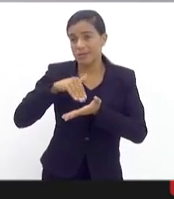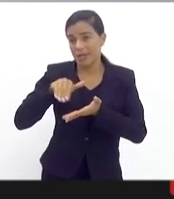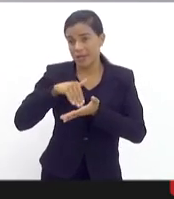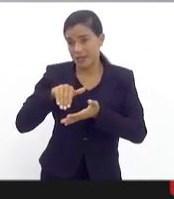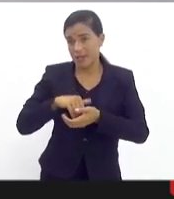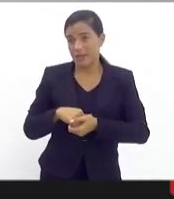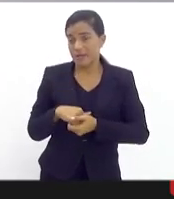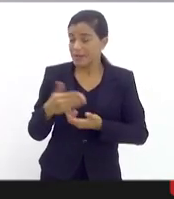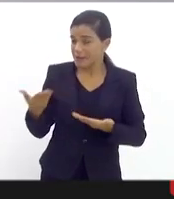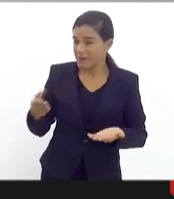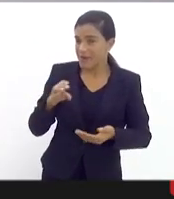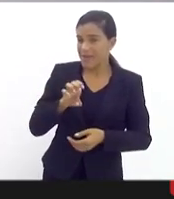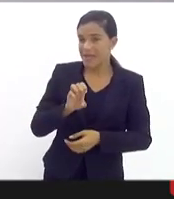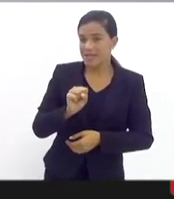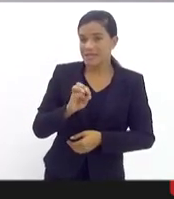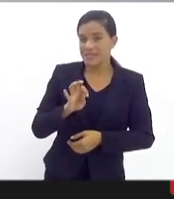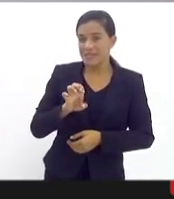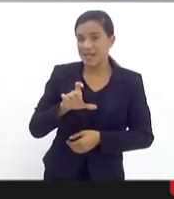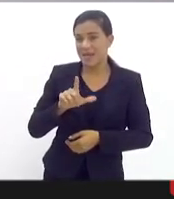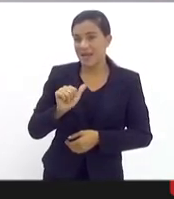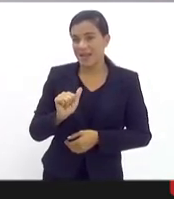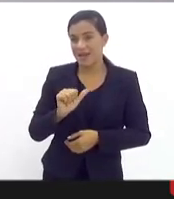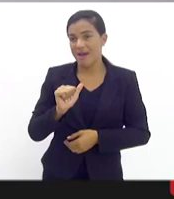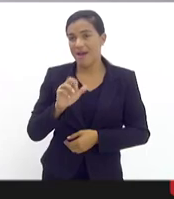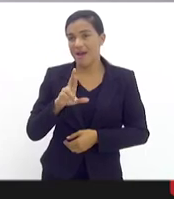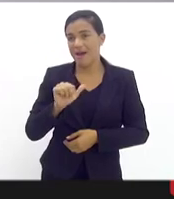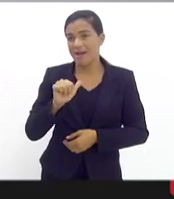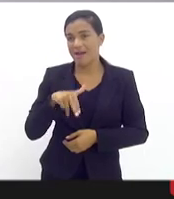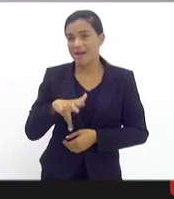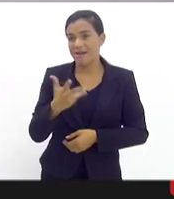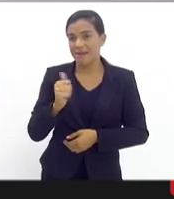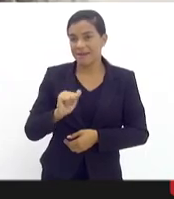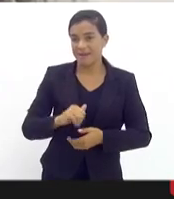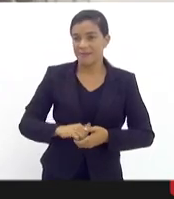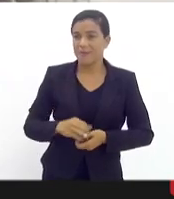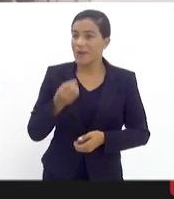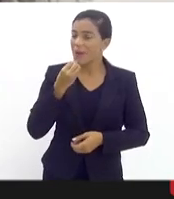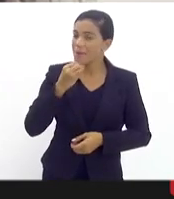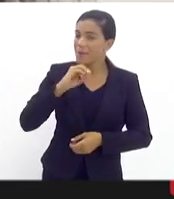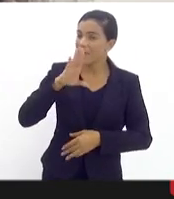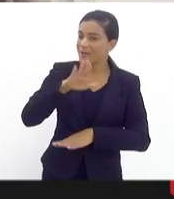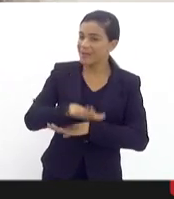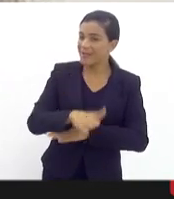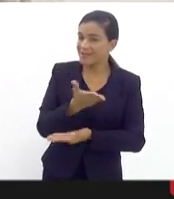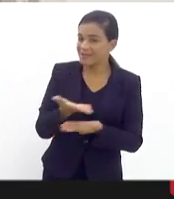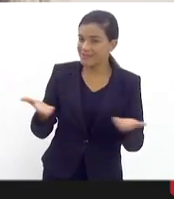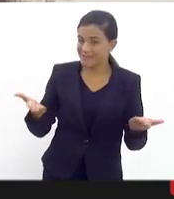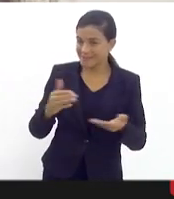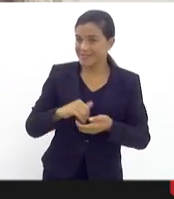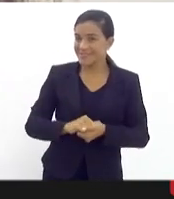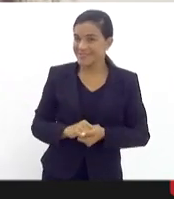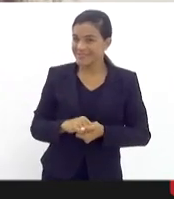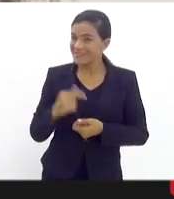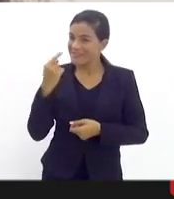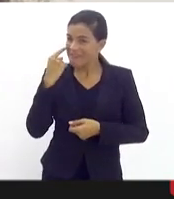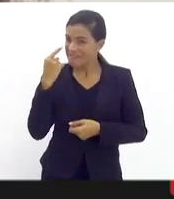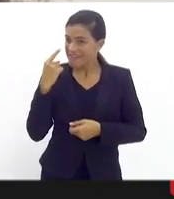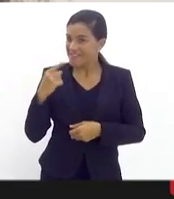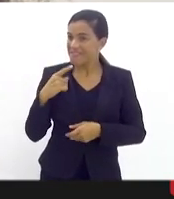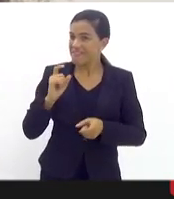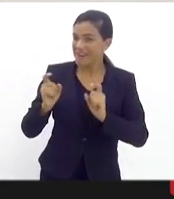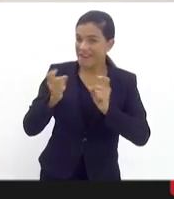Digitais. Então, Estela Aranha, você tem a palavra. Olá, boa tarde a todos. Estão ouvindo aqui que a gente estava numa